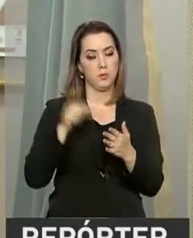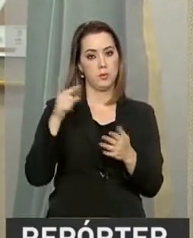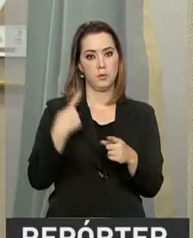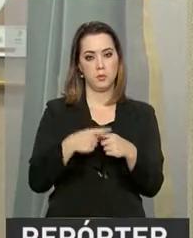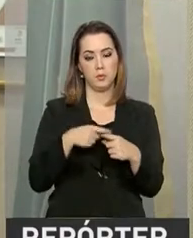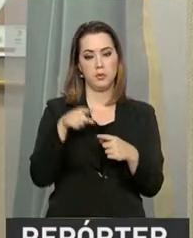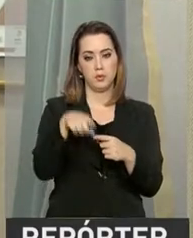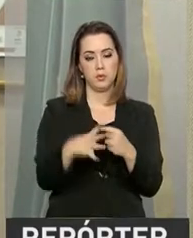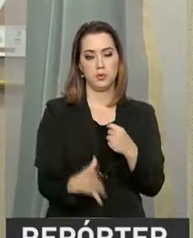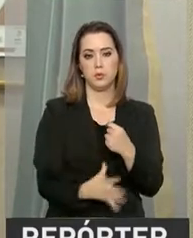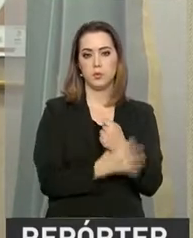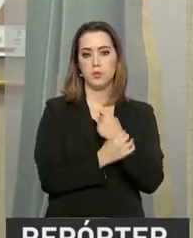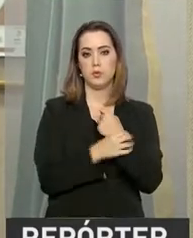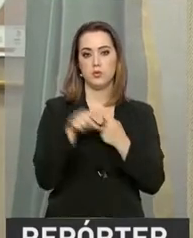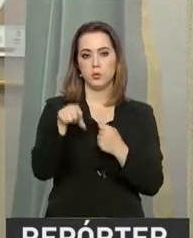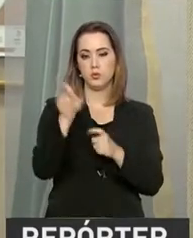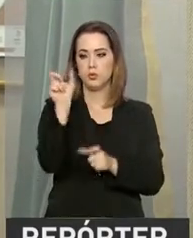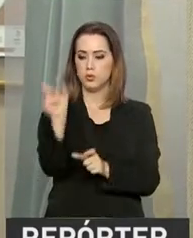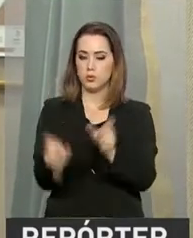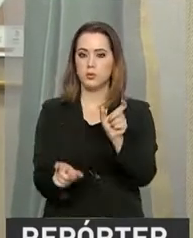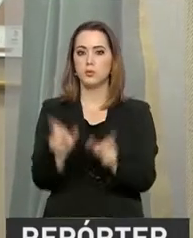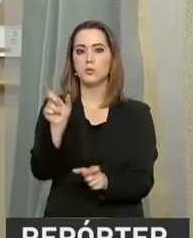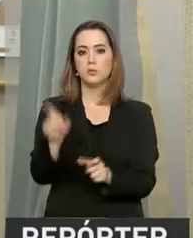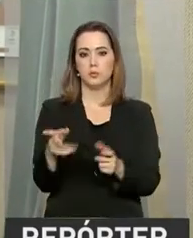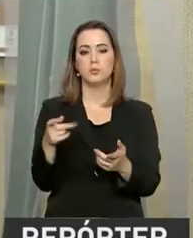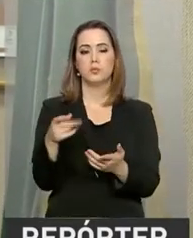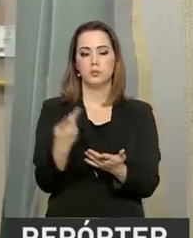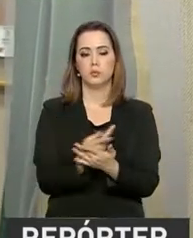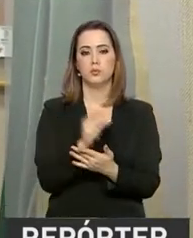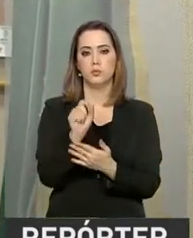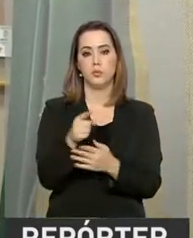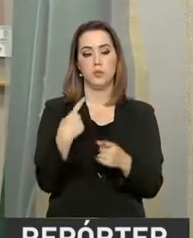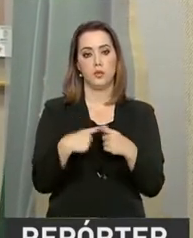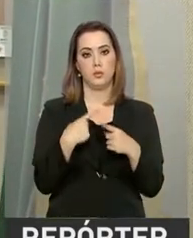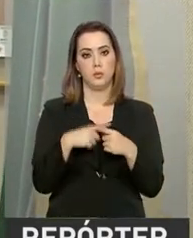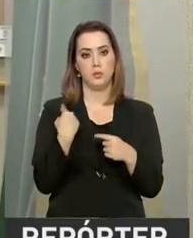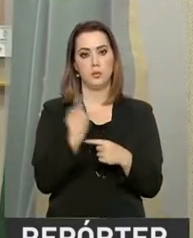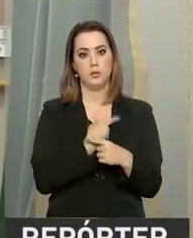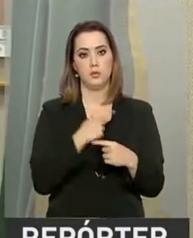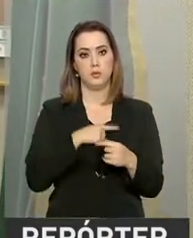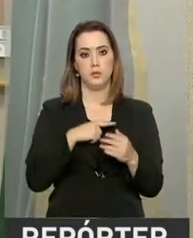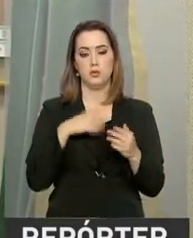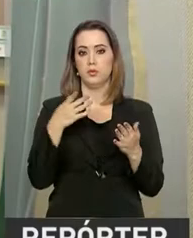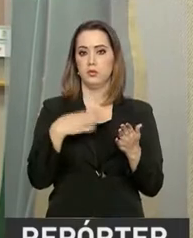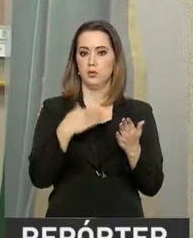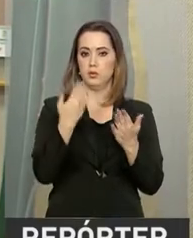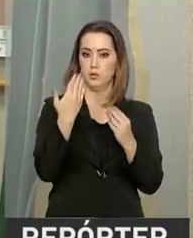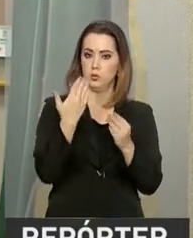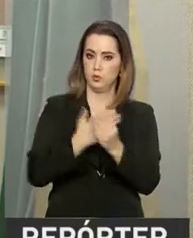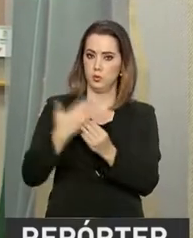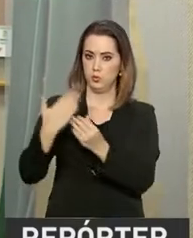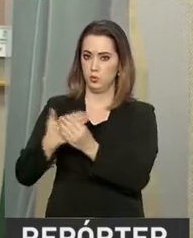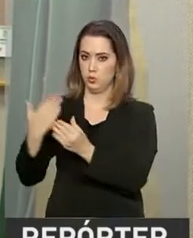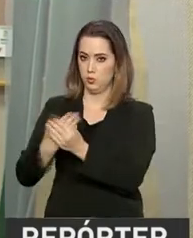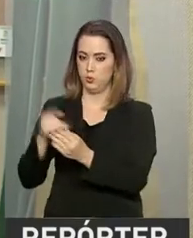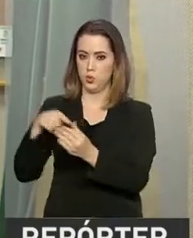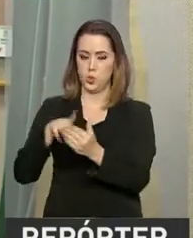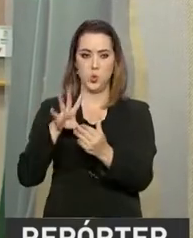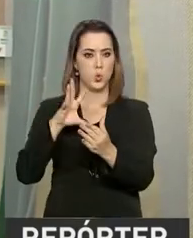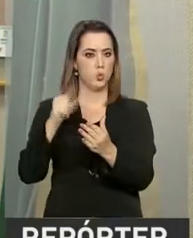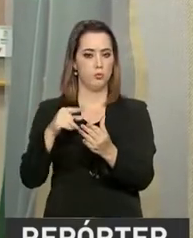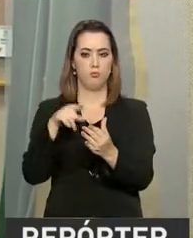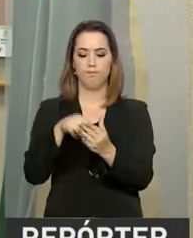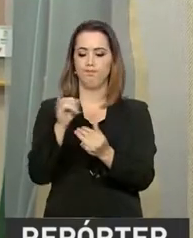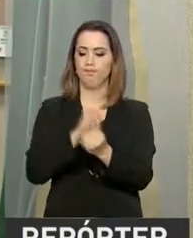aquela pessoa que está sendo atendida e também porque temos o prontuário eletrônico que está a implantação todos os dados do